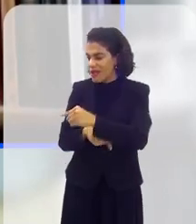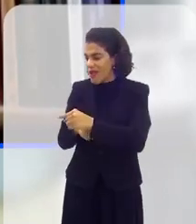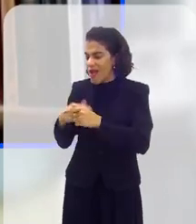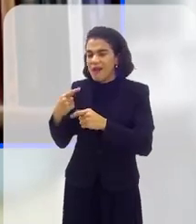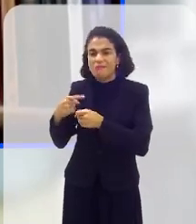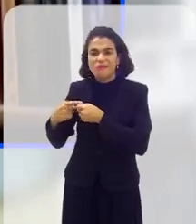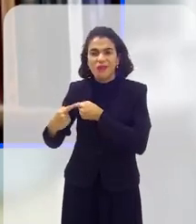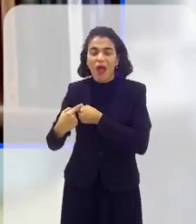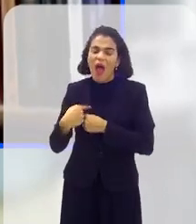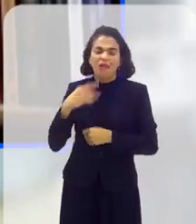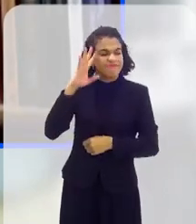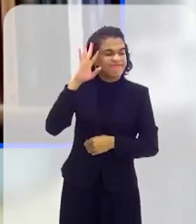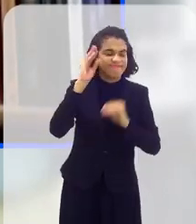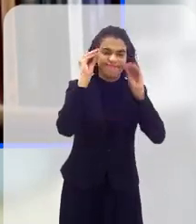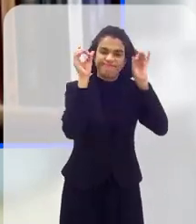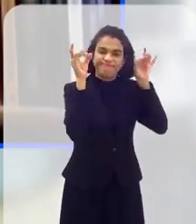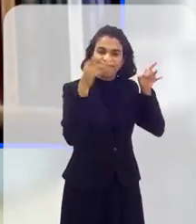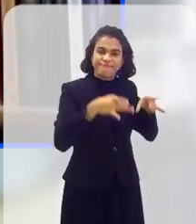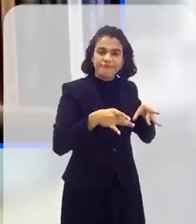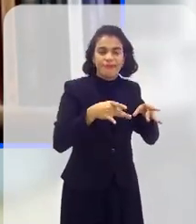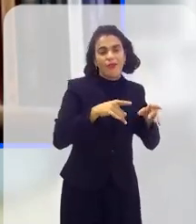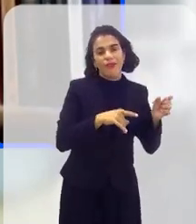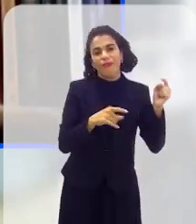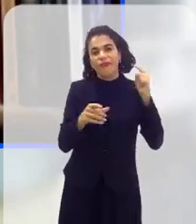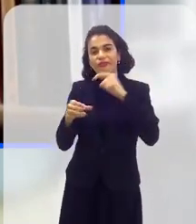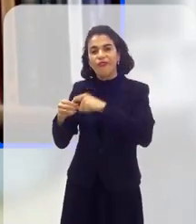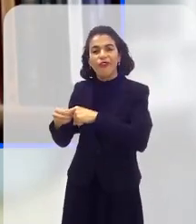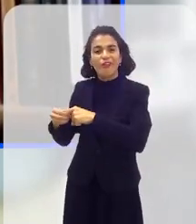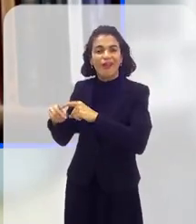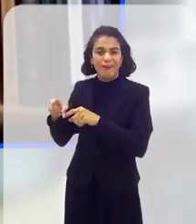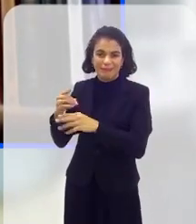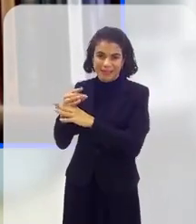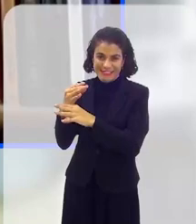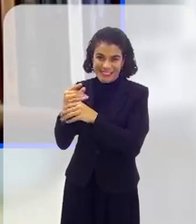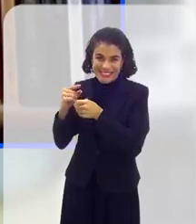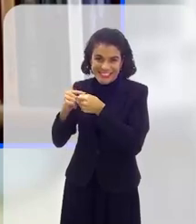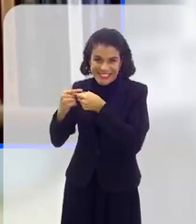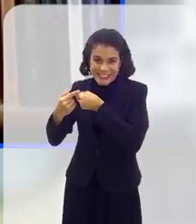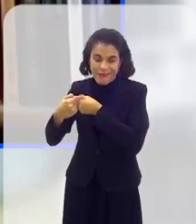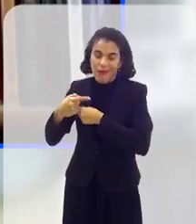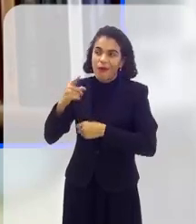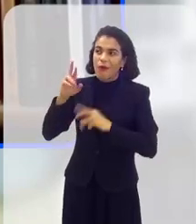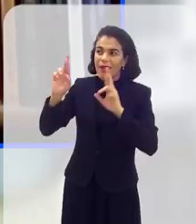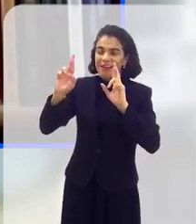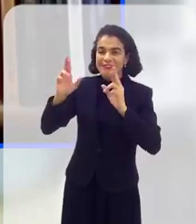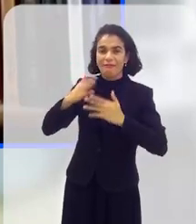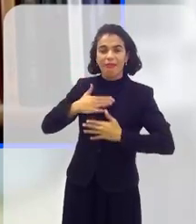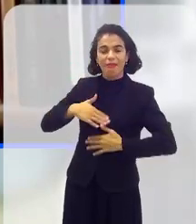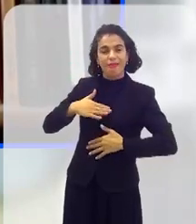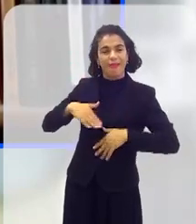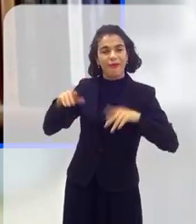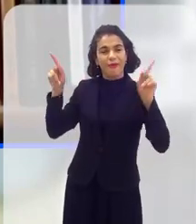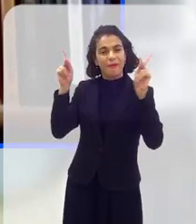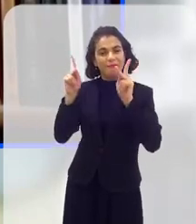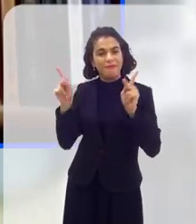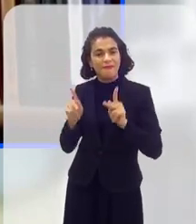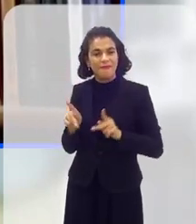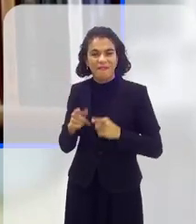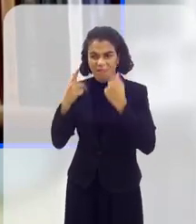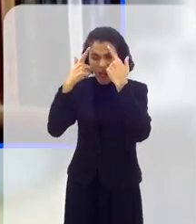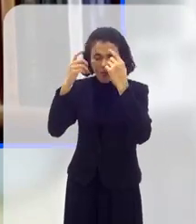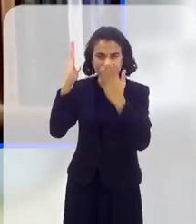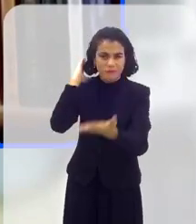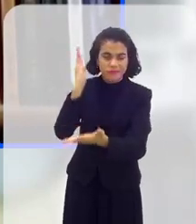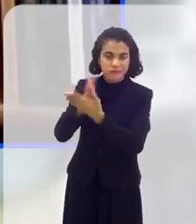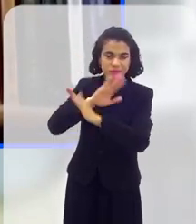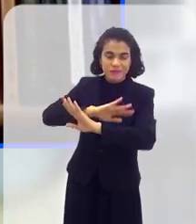em Nova Esperança e resolve voltar para lá, exatamente como você falou, né? Esperando ter mais tranquilidade, não ter tanta